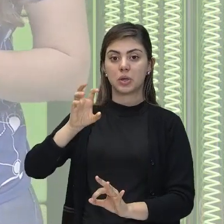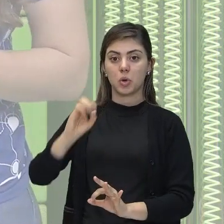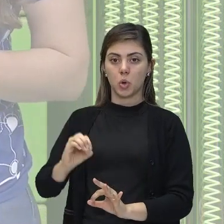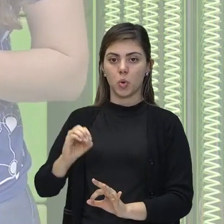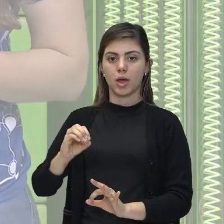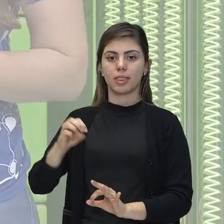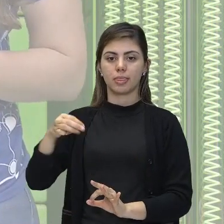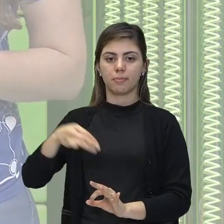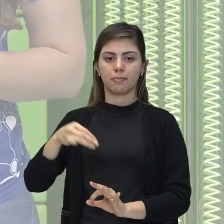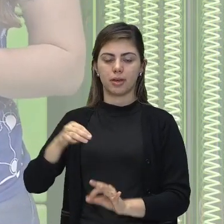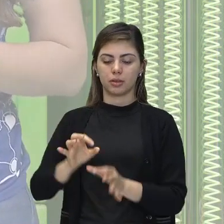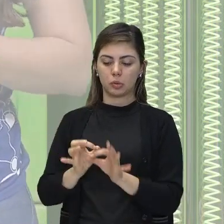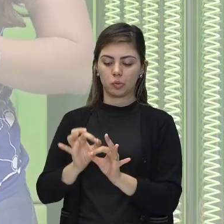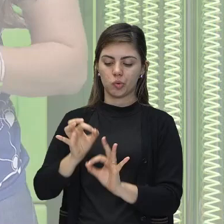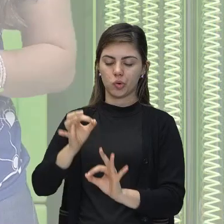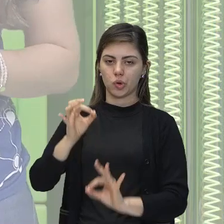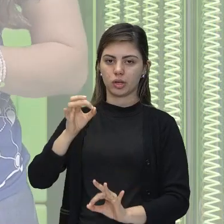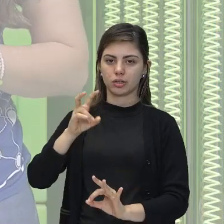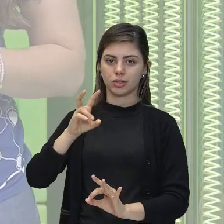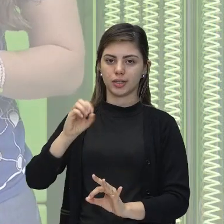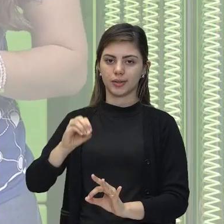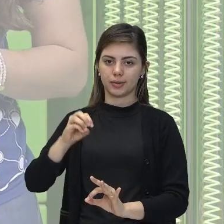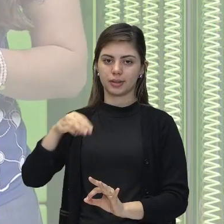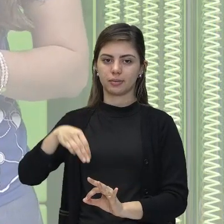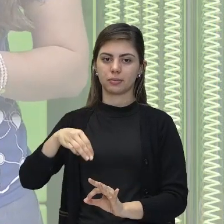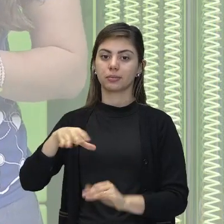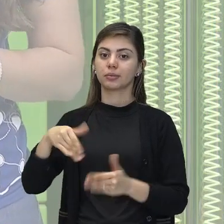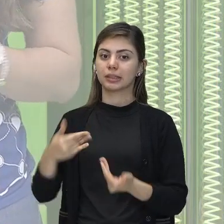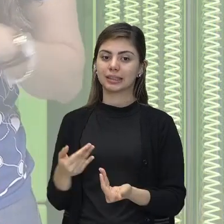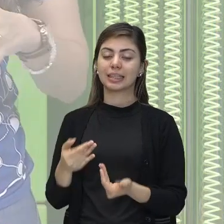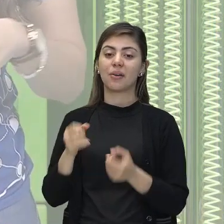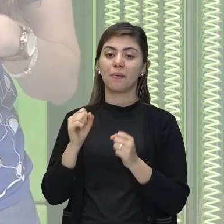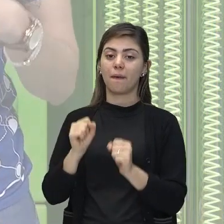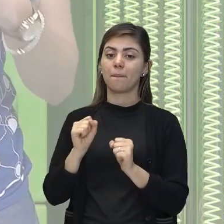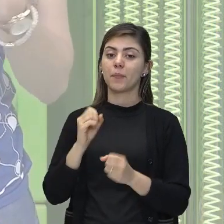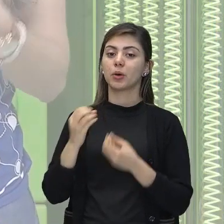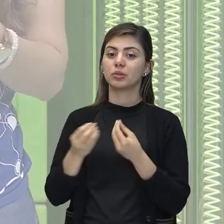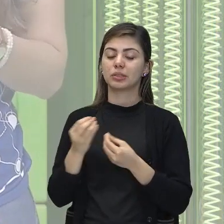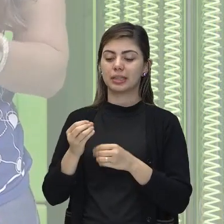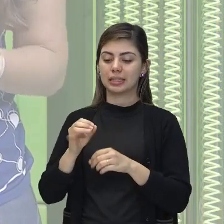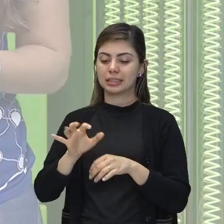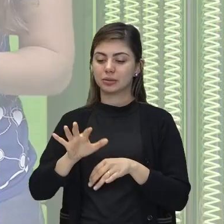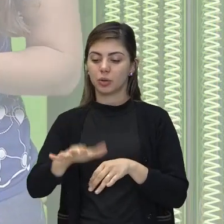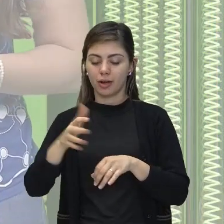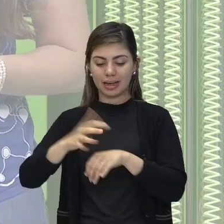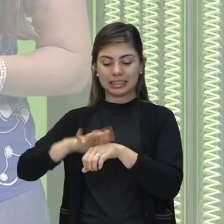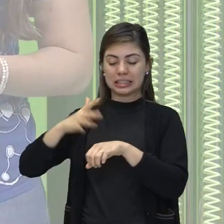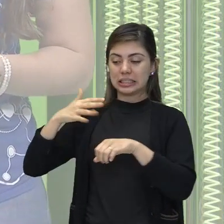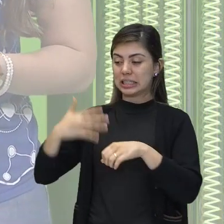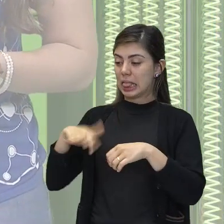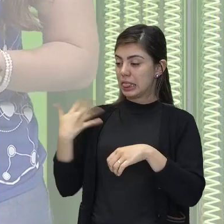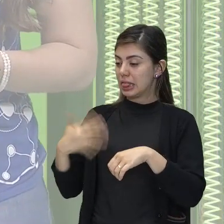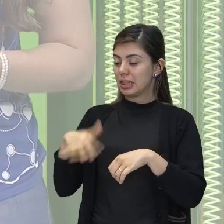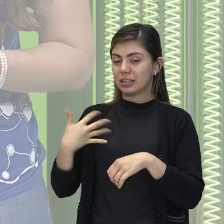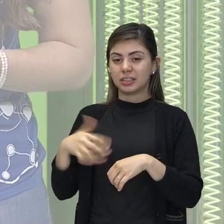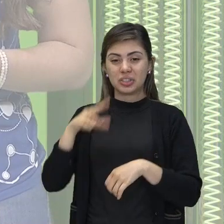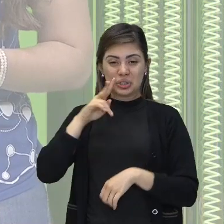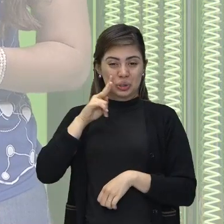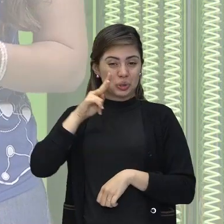é justamente aqui que a gente pode ter essas queimaduras, que é muito